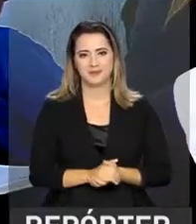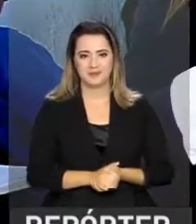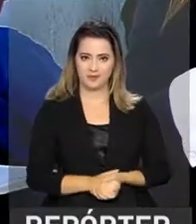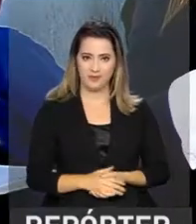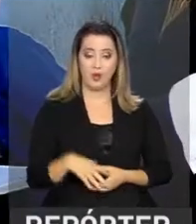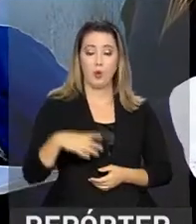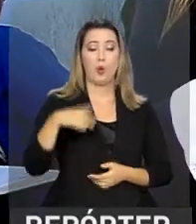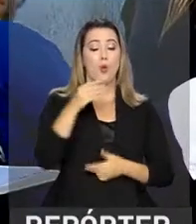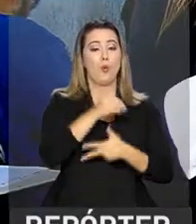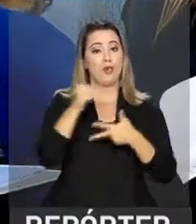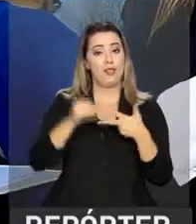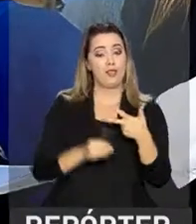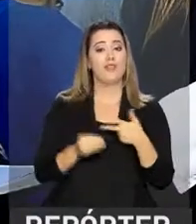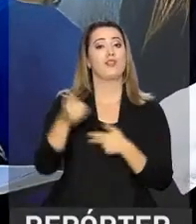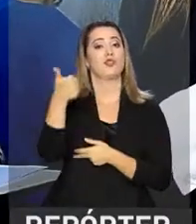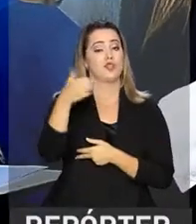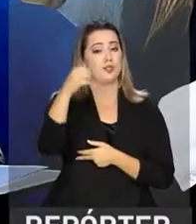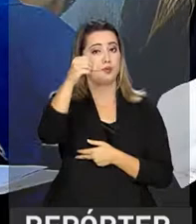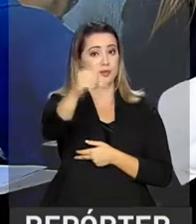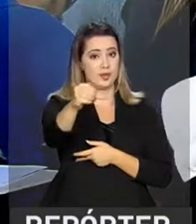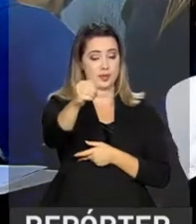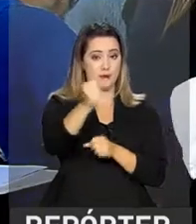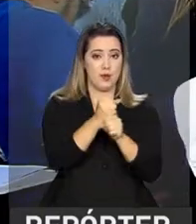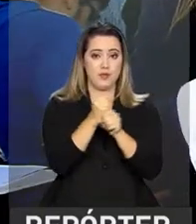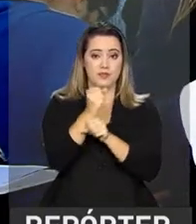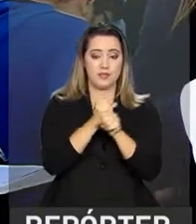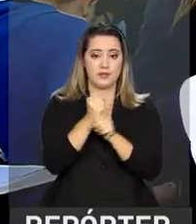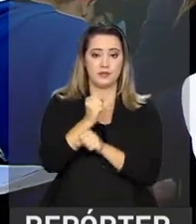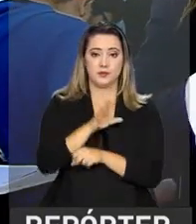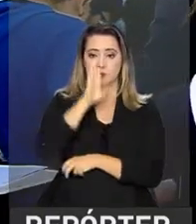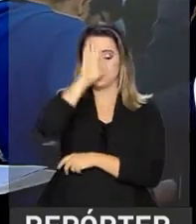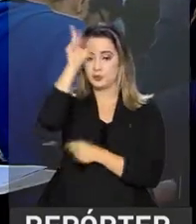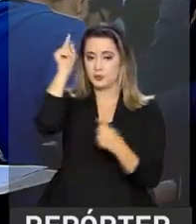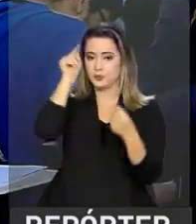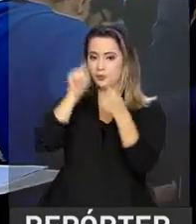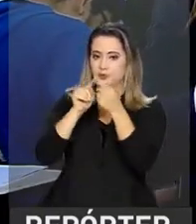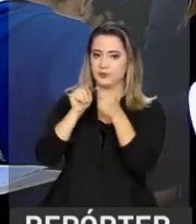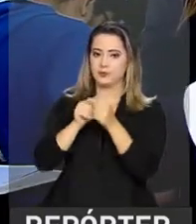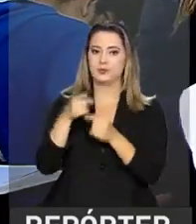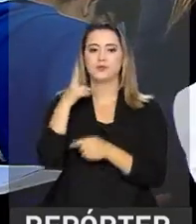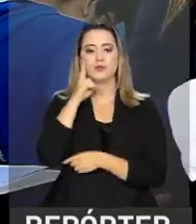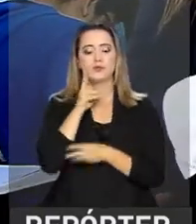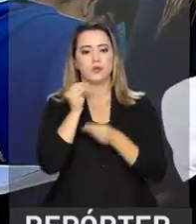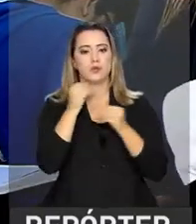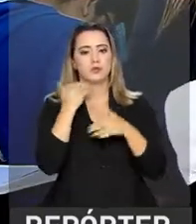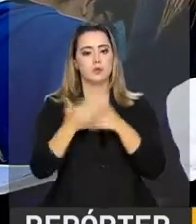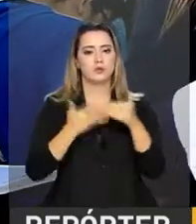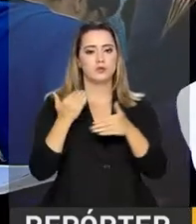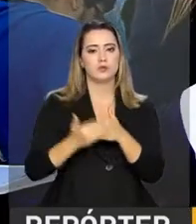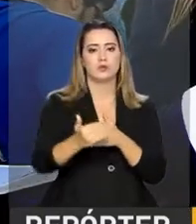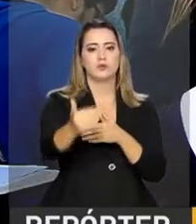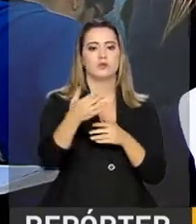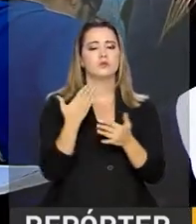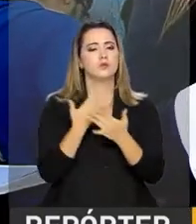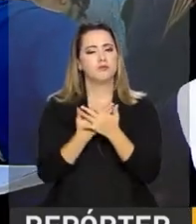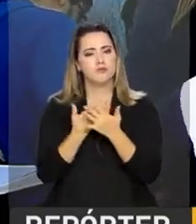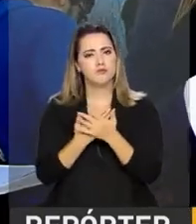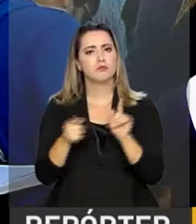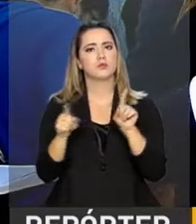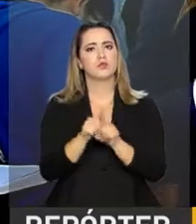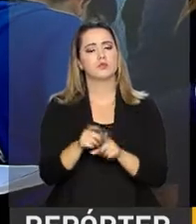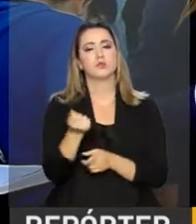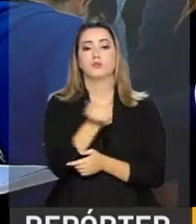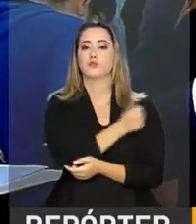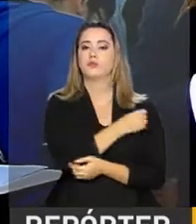médio enem aplicado há 19 anos com a finalidade principal de avaliar o desenvolvimento escolar e acadêmico do aluno e